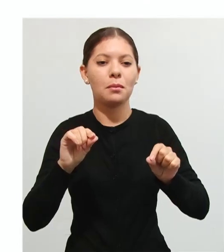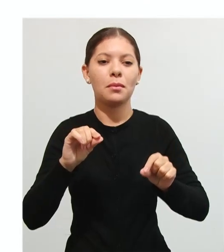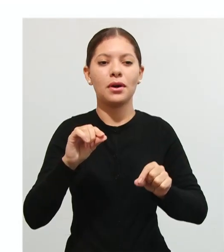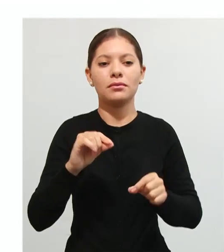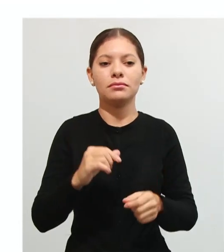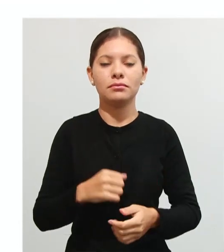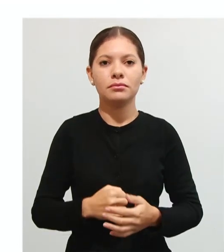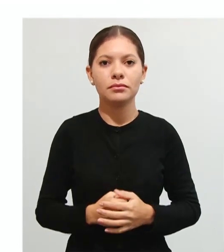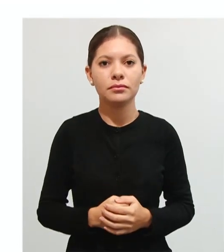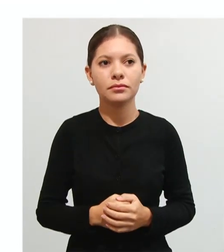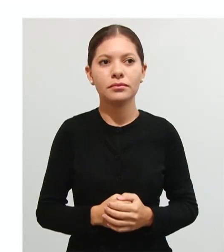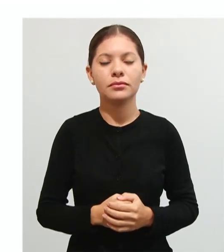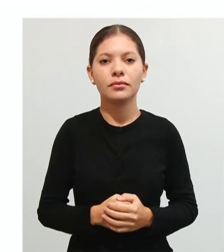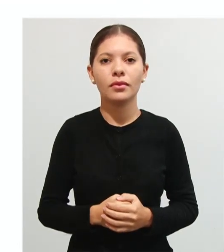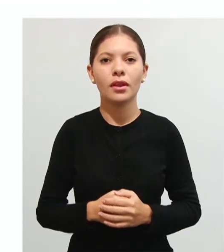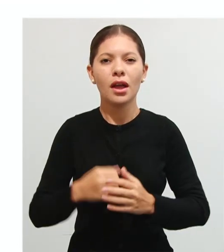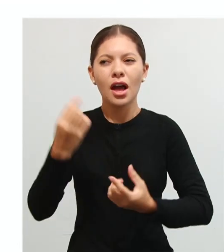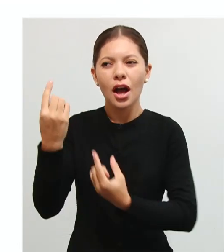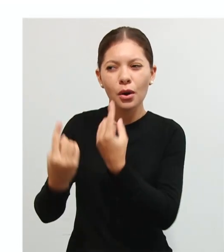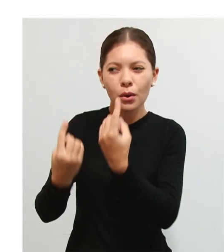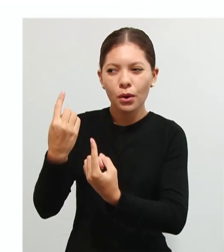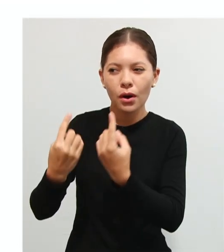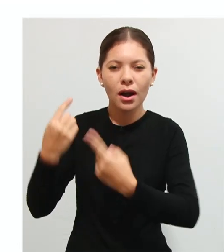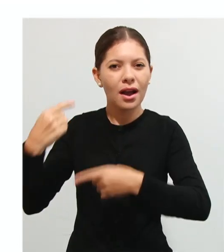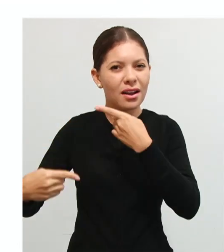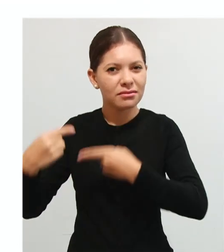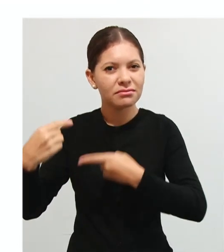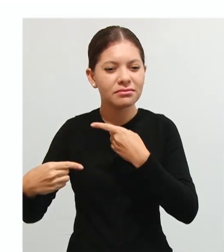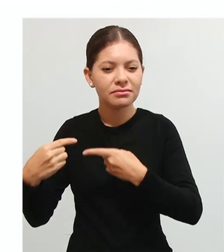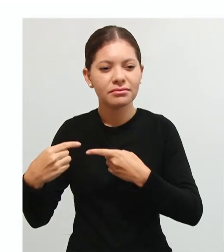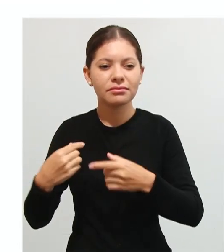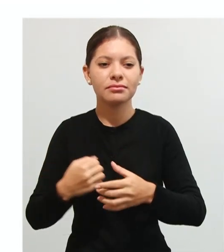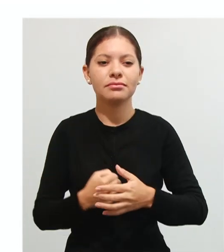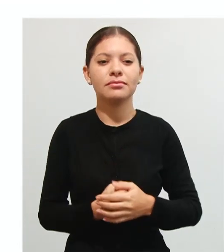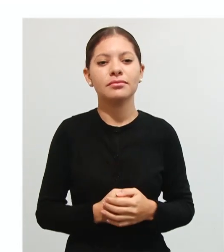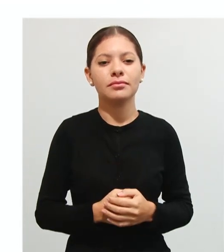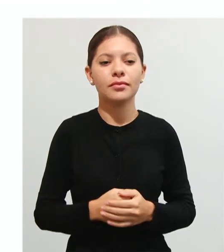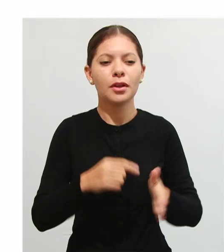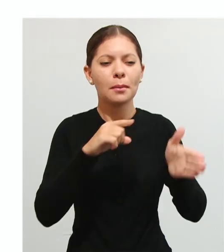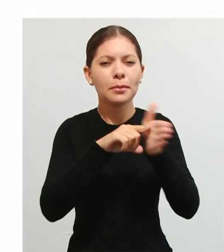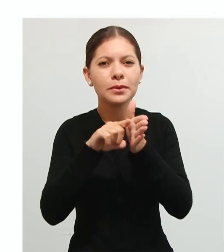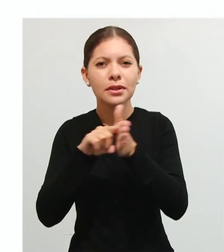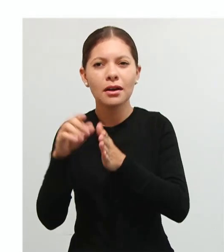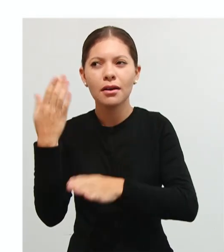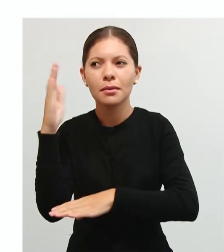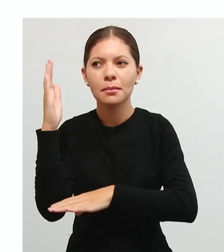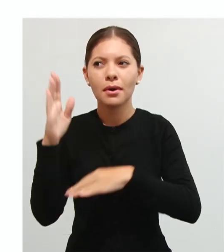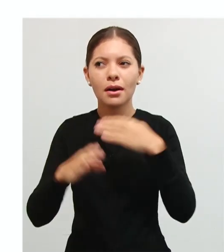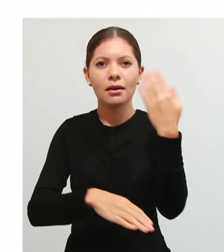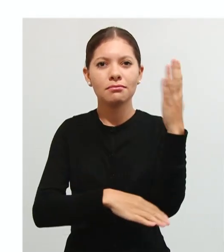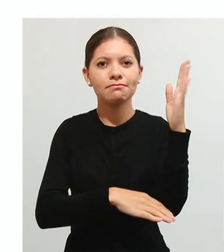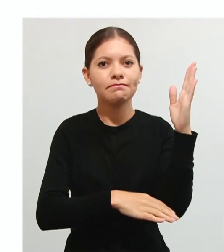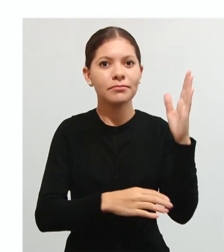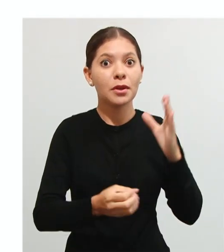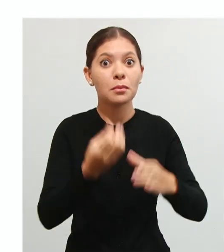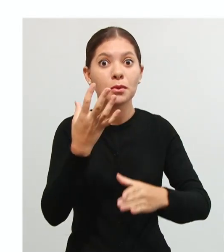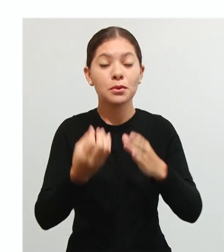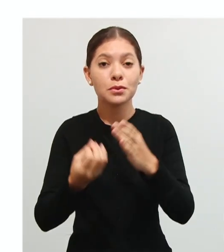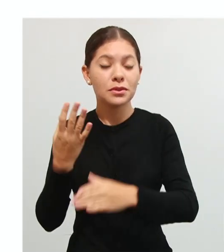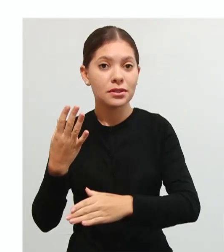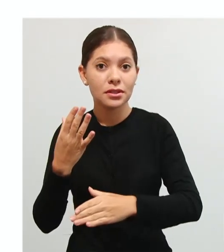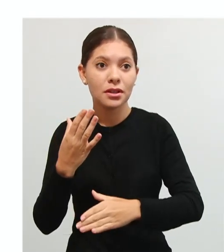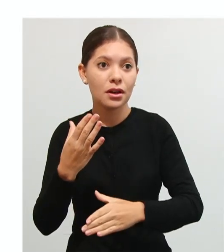as grandes potências que buscavam suas matérias-primas e seus recursos naturais nas colônias e produziam seus